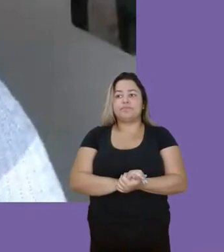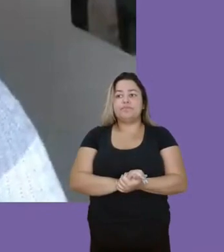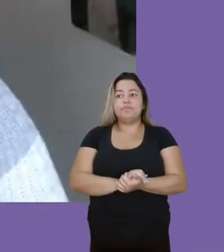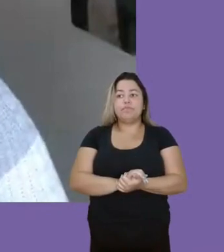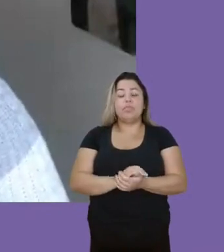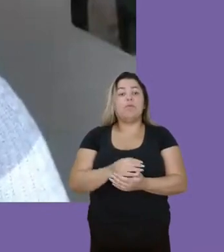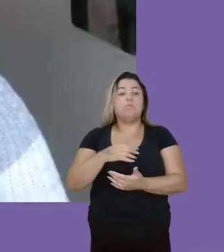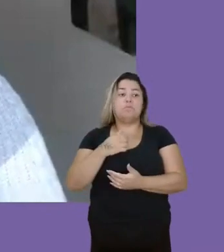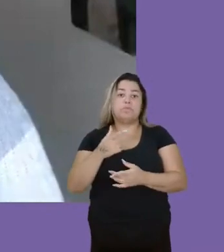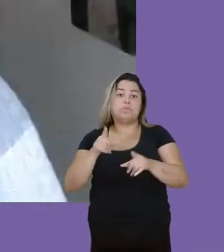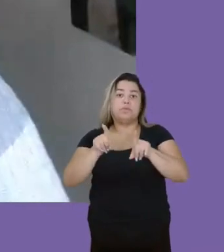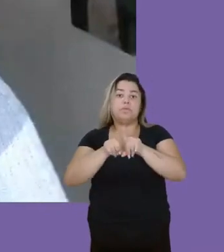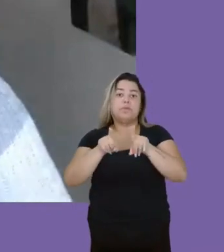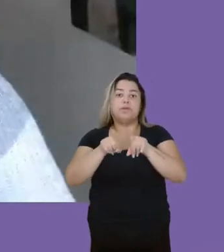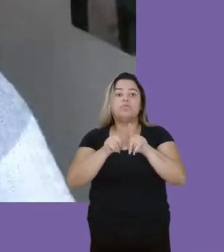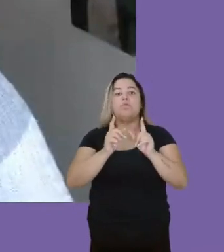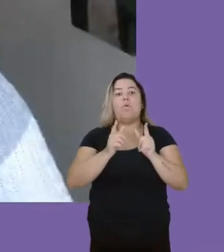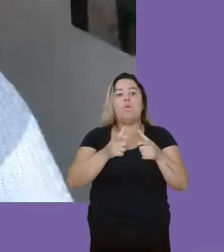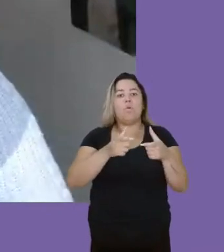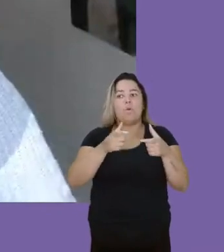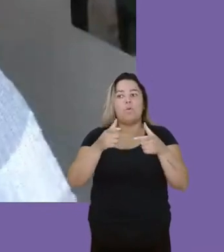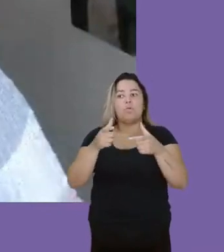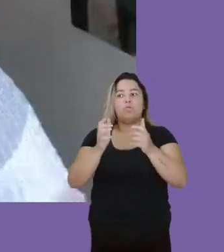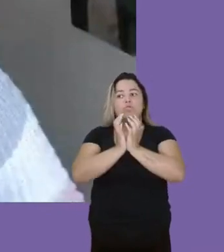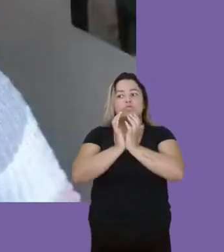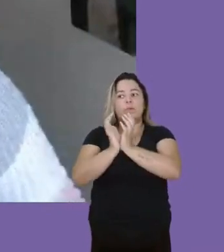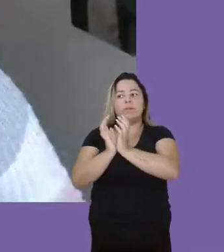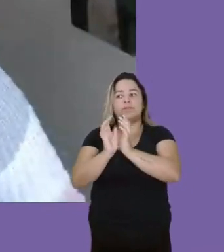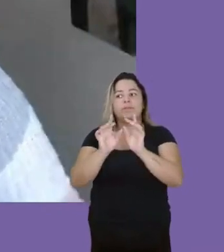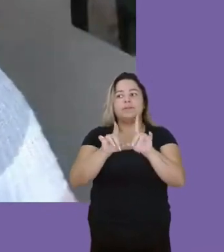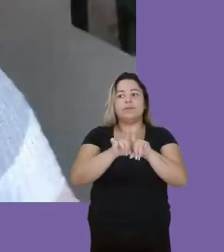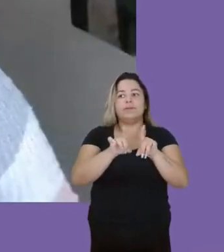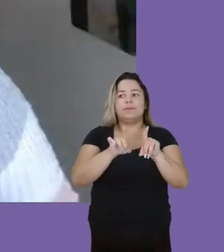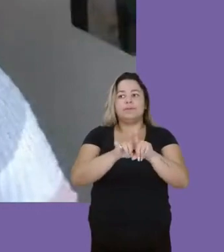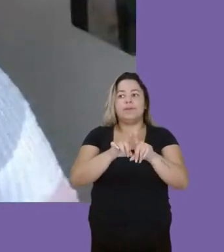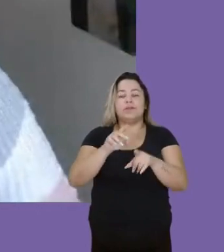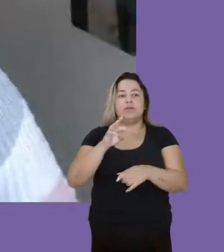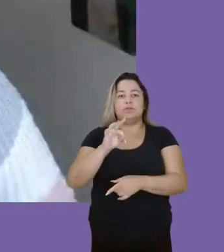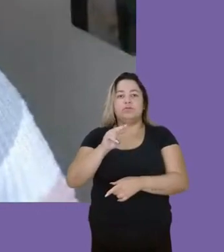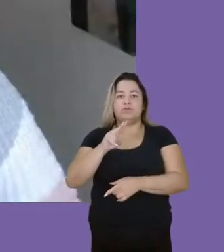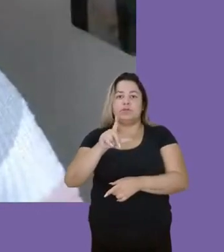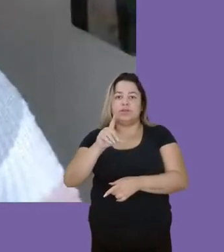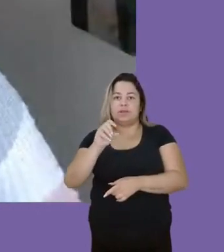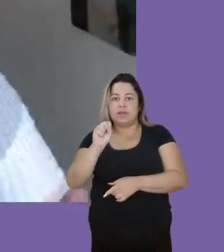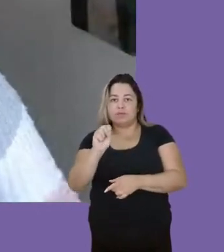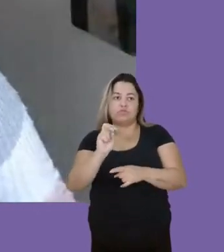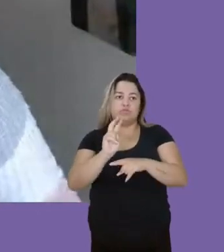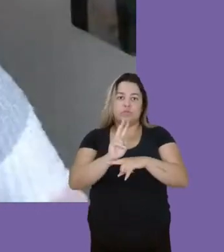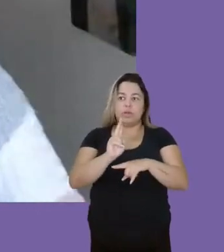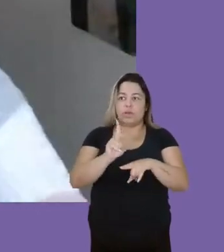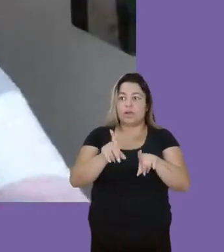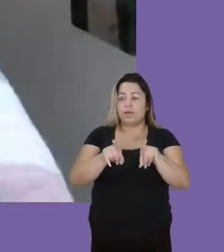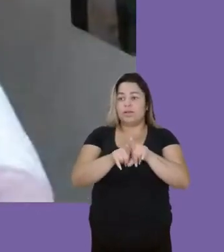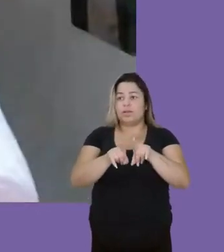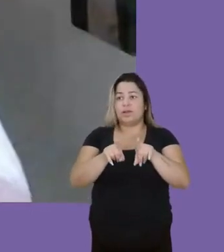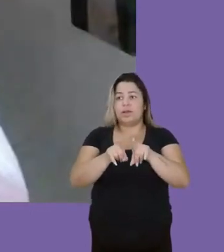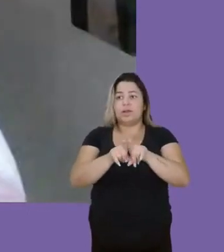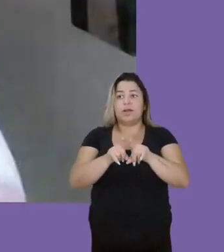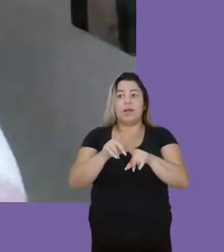boa parte foi de setores, inclusive, de certa forma, tutelados, né? Esposas